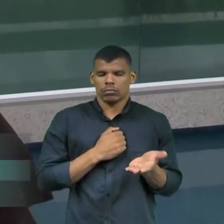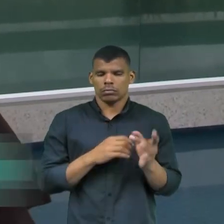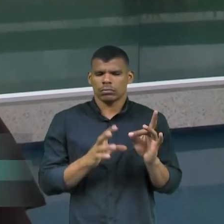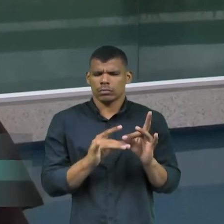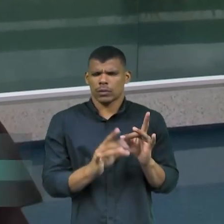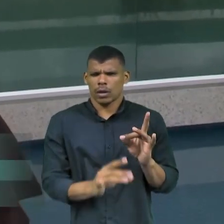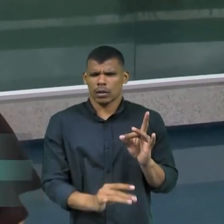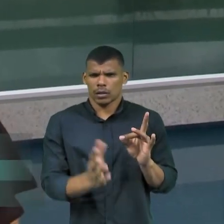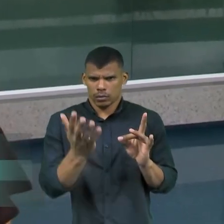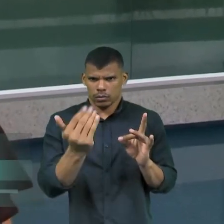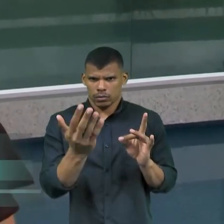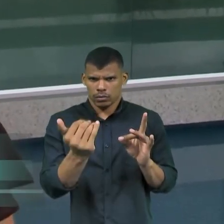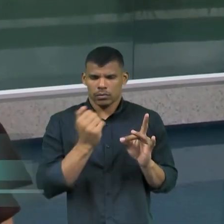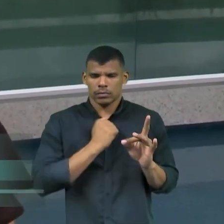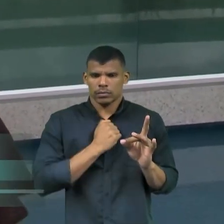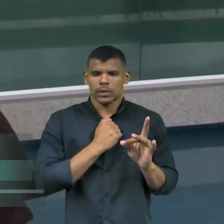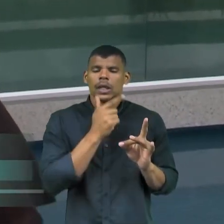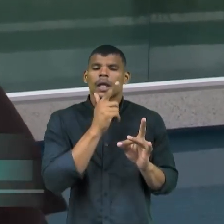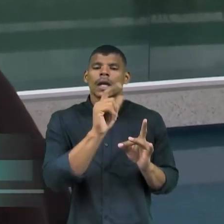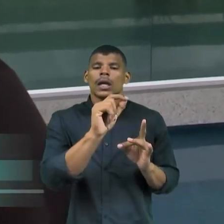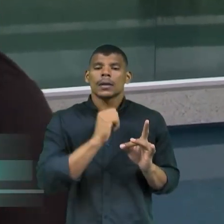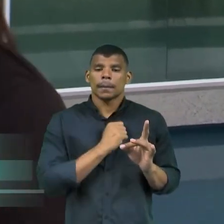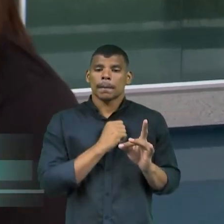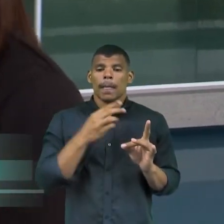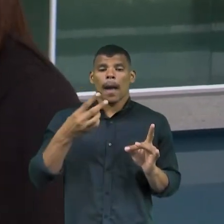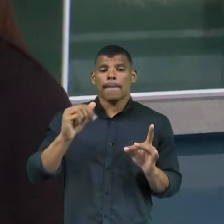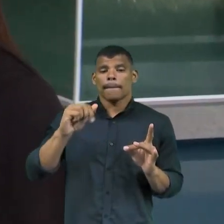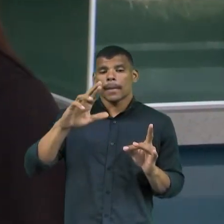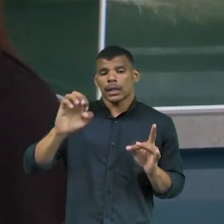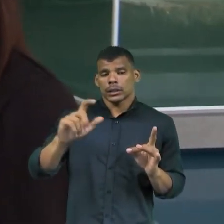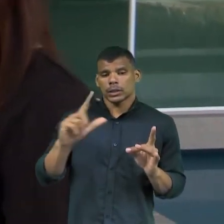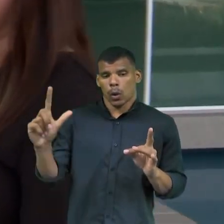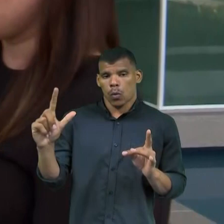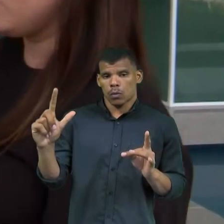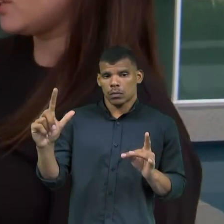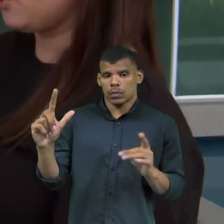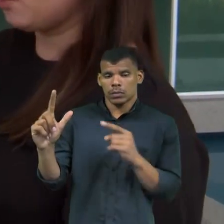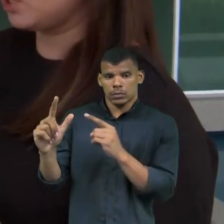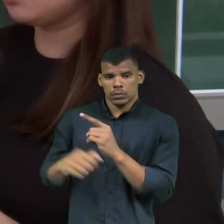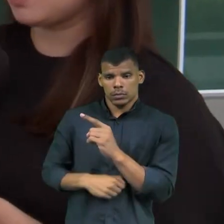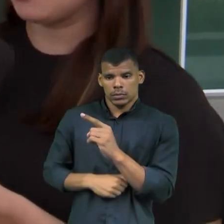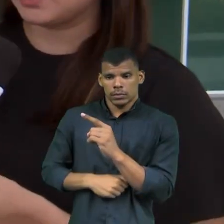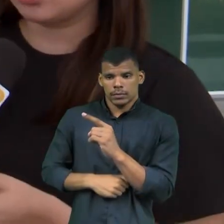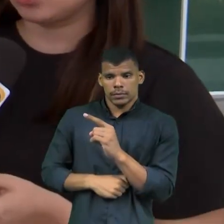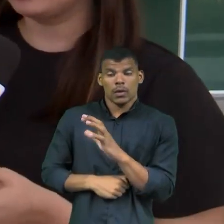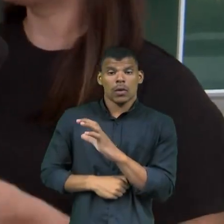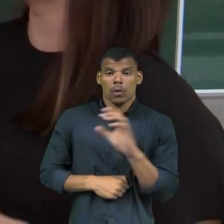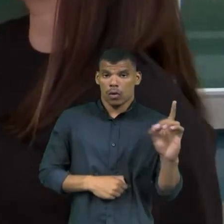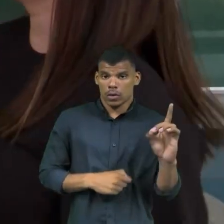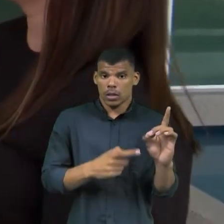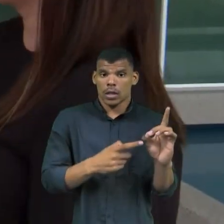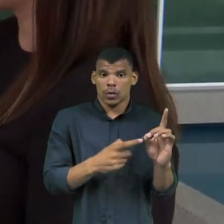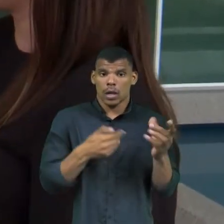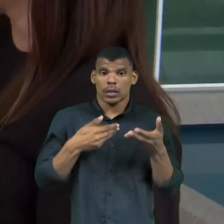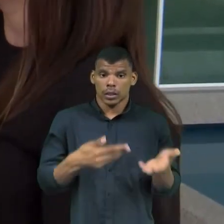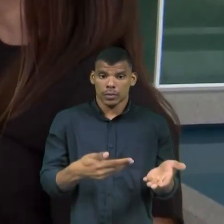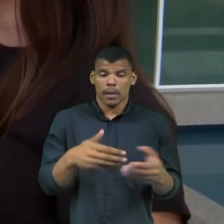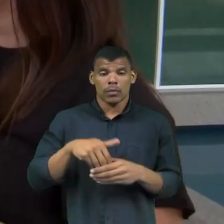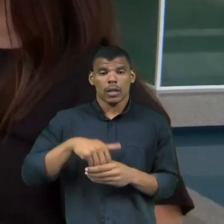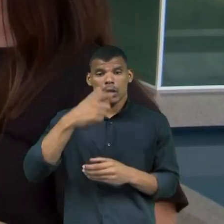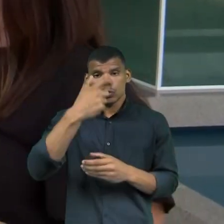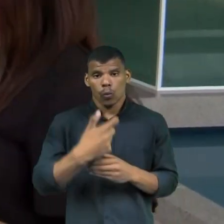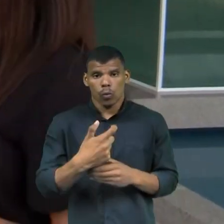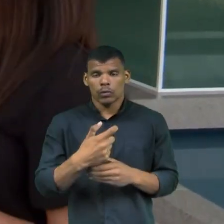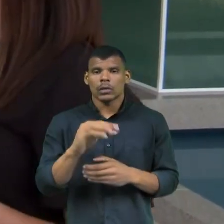esse funcionamento, estou aqui com o Marcel Leonardo. Ele é coordenador de atendimento ao eleitor do TRE Ceará.